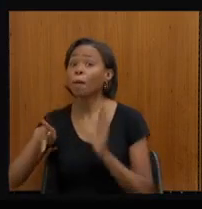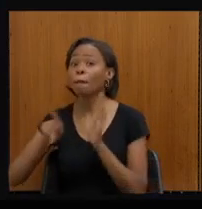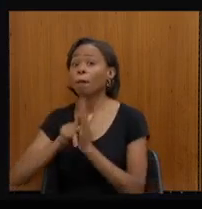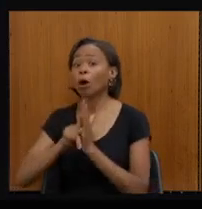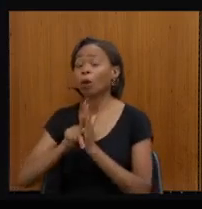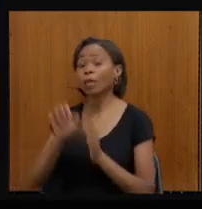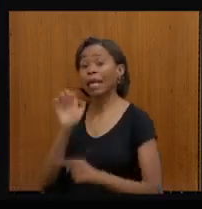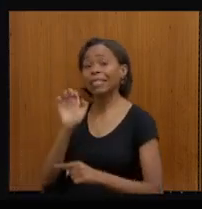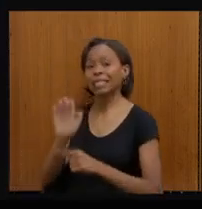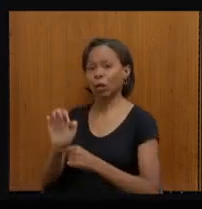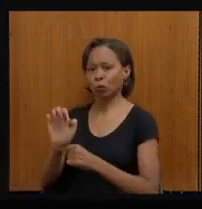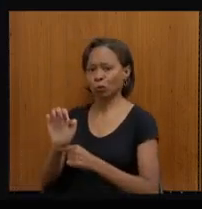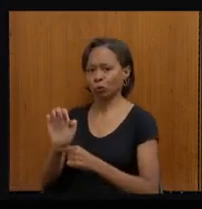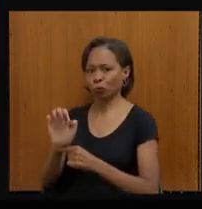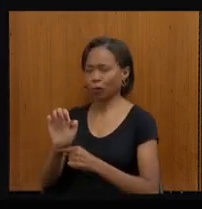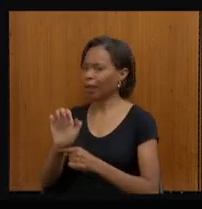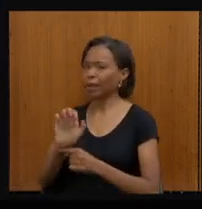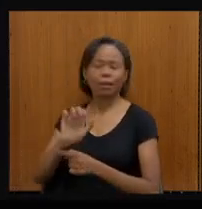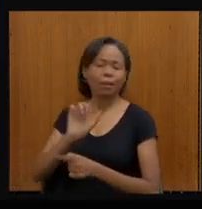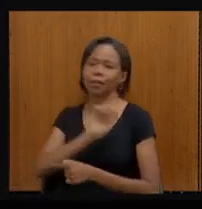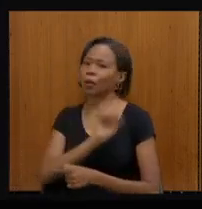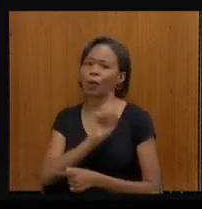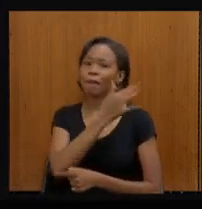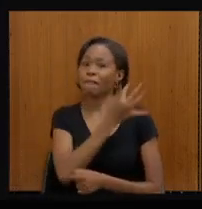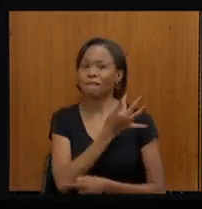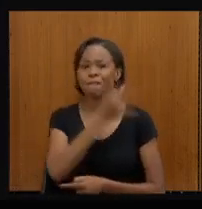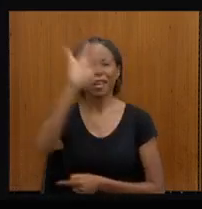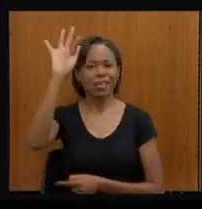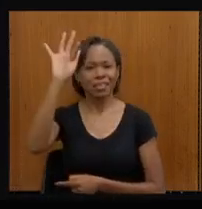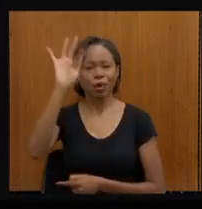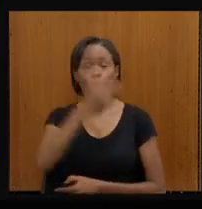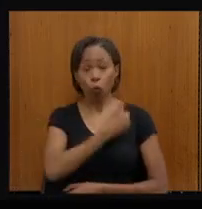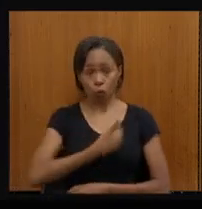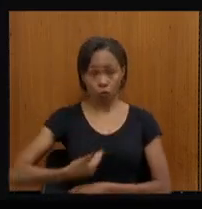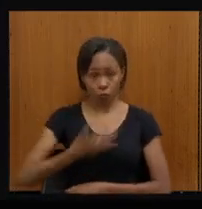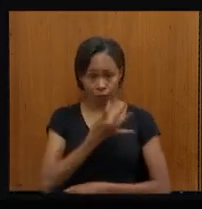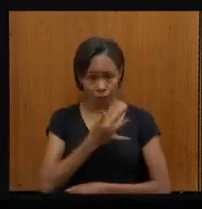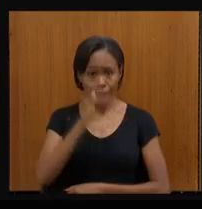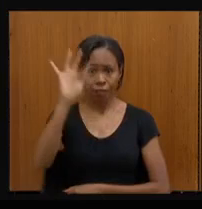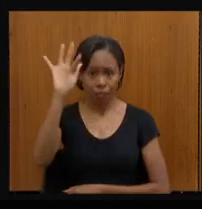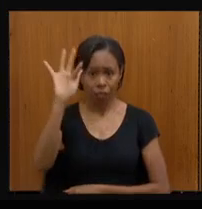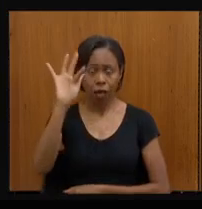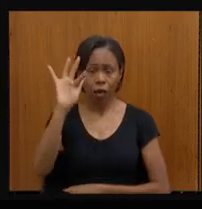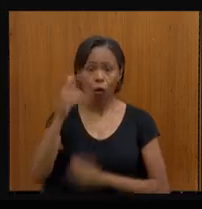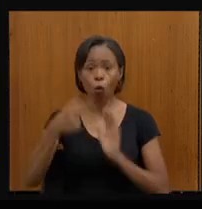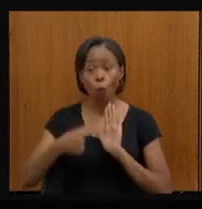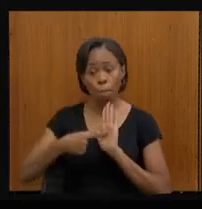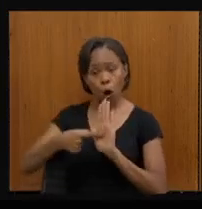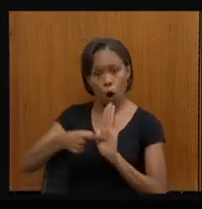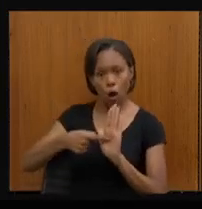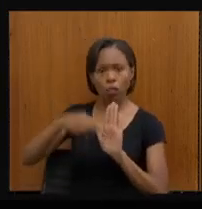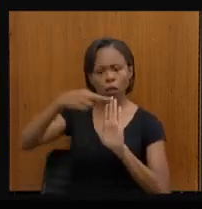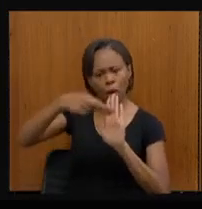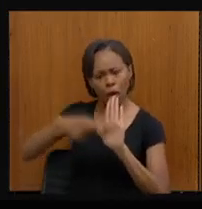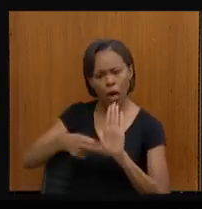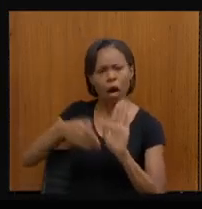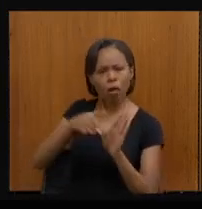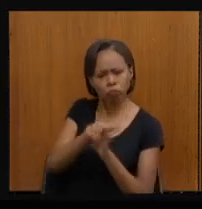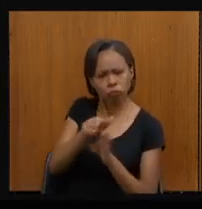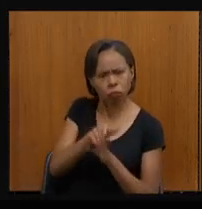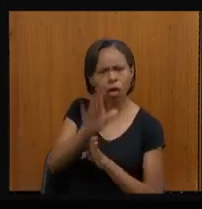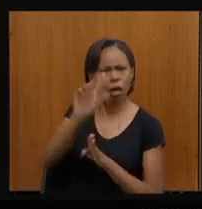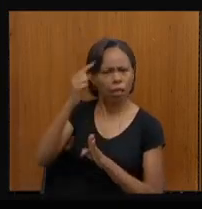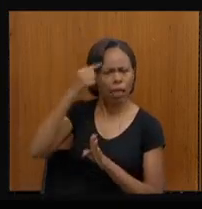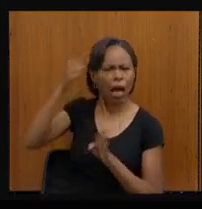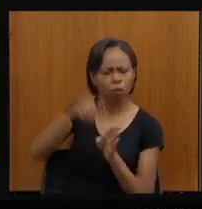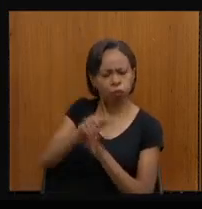e não ali do Federal o governo federal ele dá lhe dá direito a ideia mas aqui